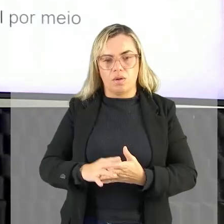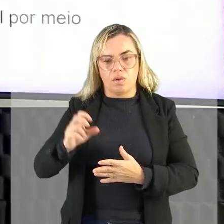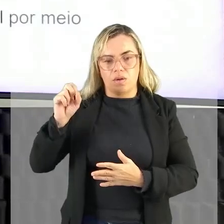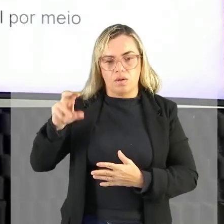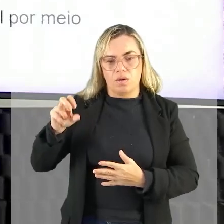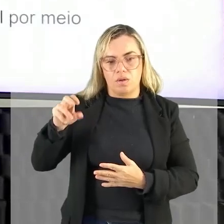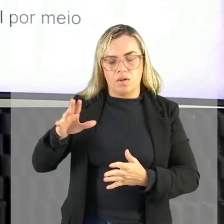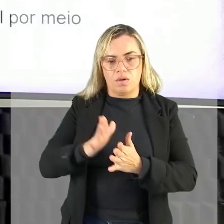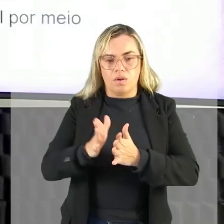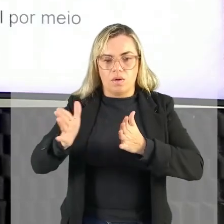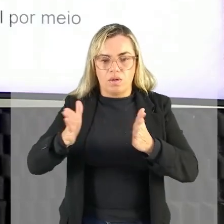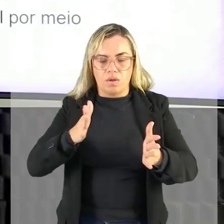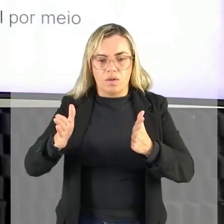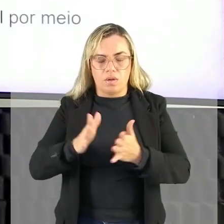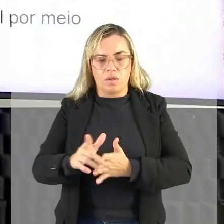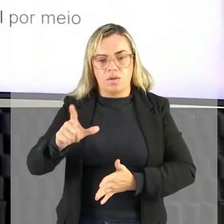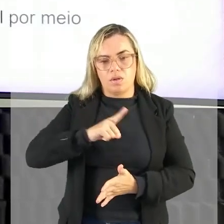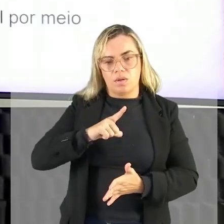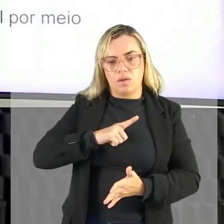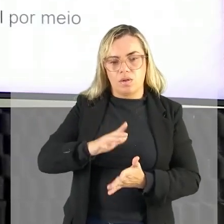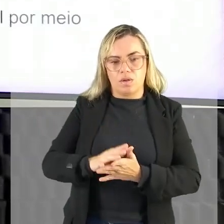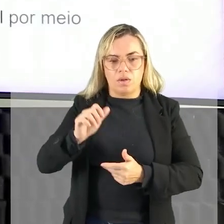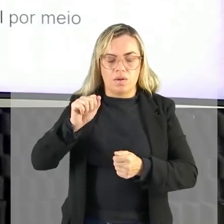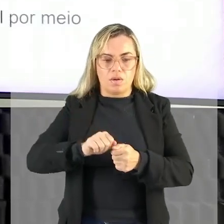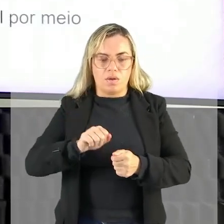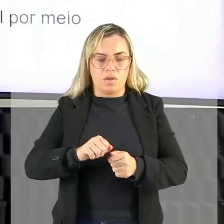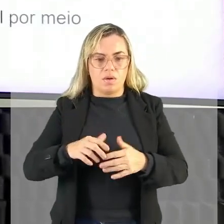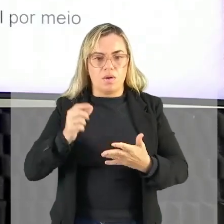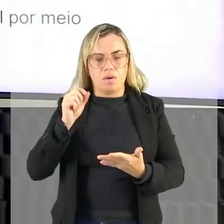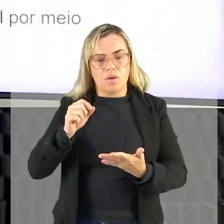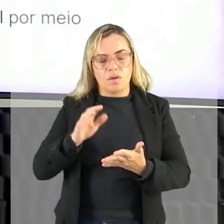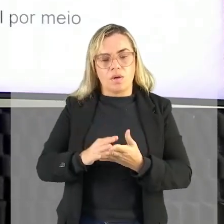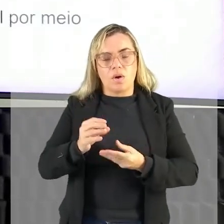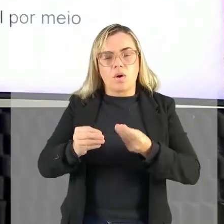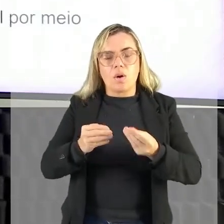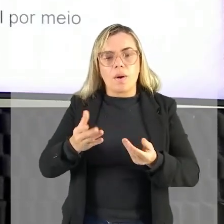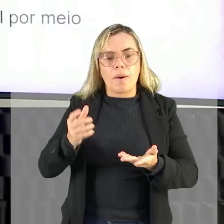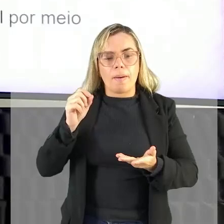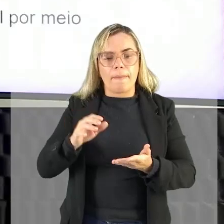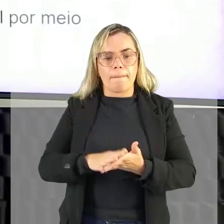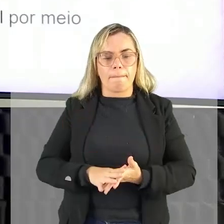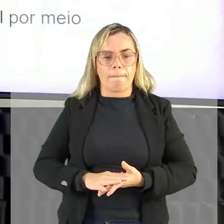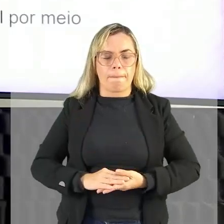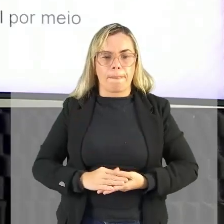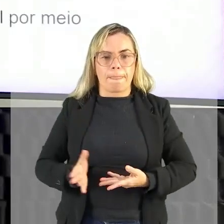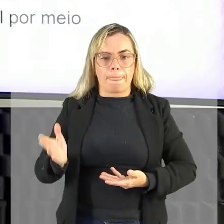Essa etapa deve ser realizada para... Então, assim, ó, vamos lá.